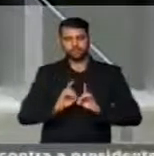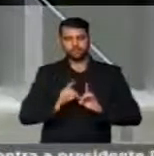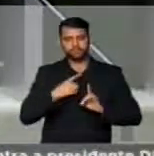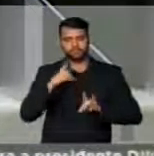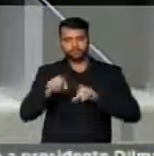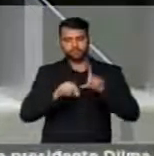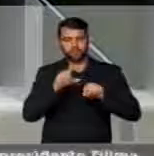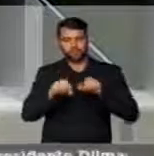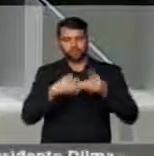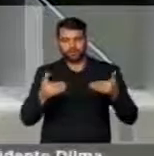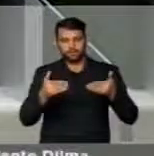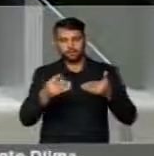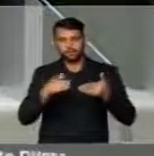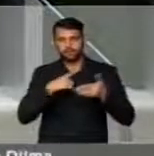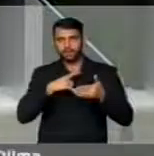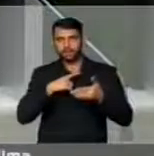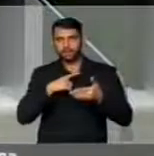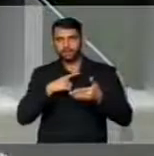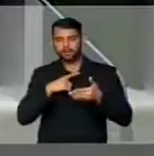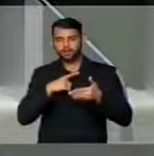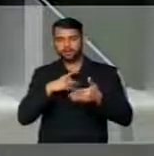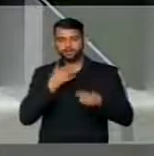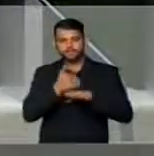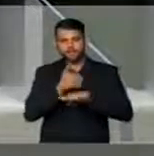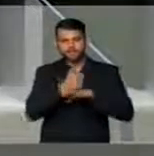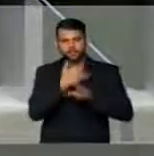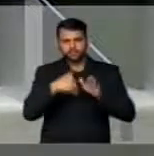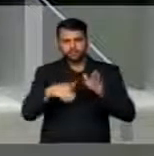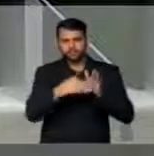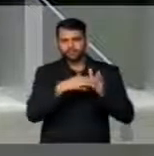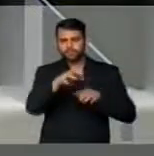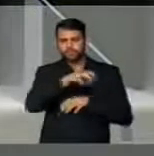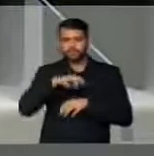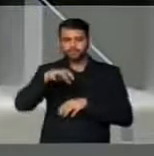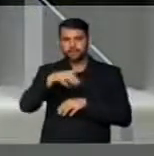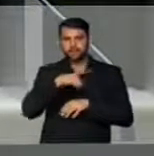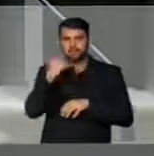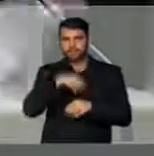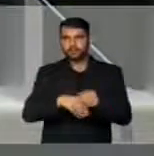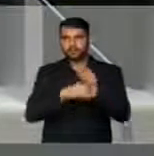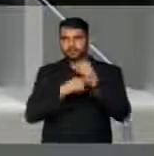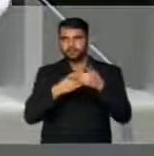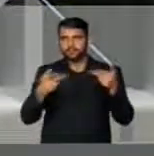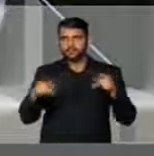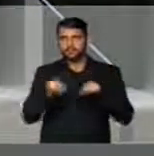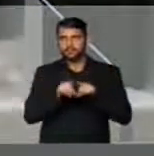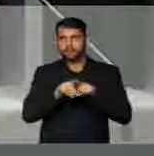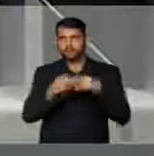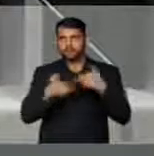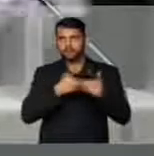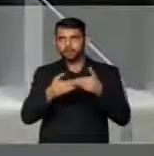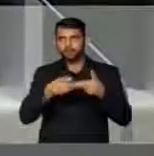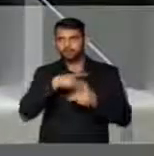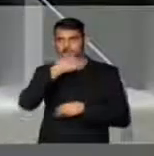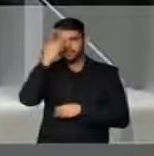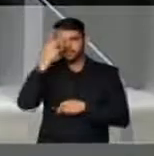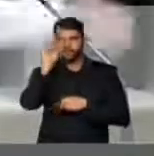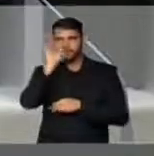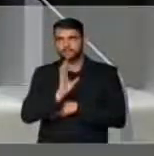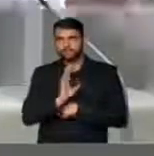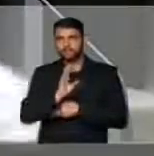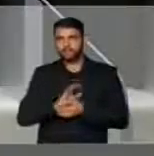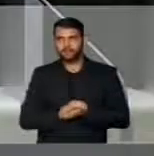de escolher acessar todos os espaços garantidos a qualquer outro cidadão